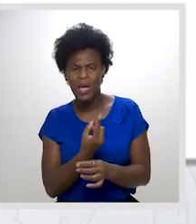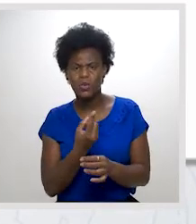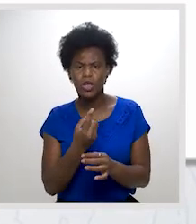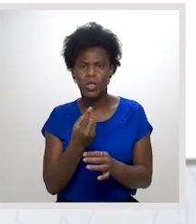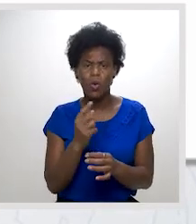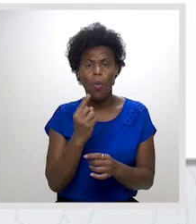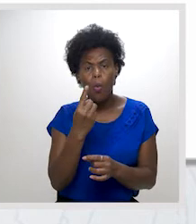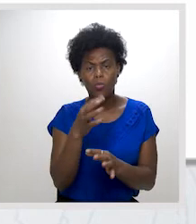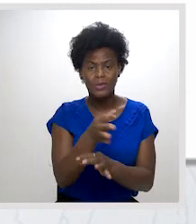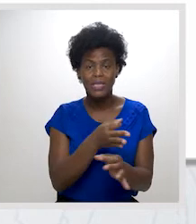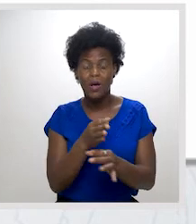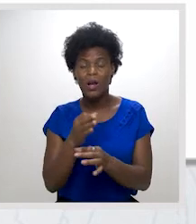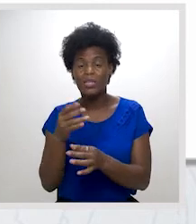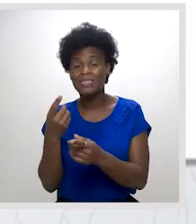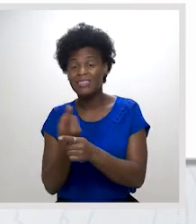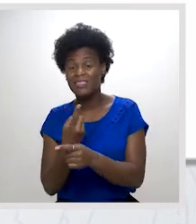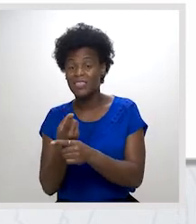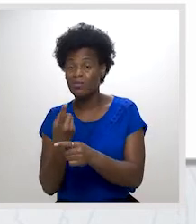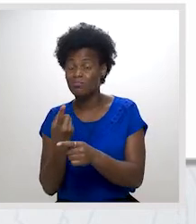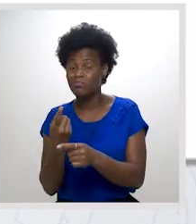seres unicelulares e os seres